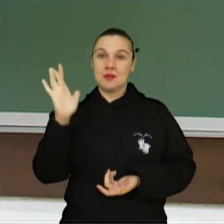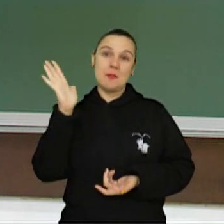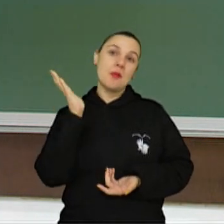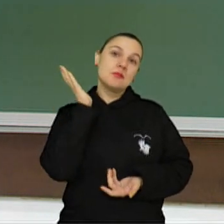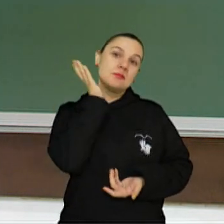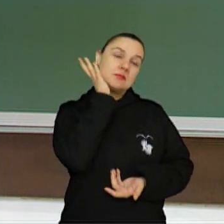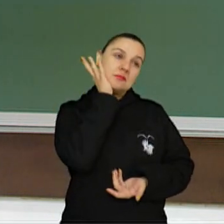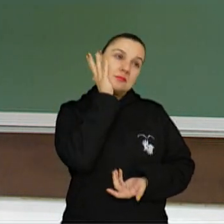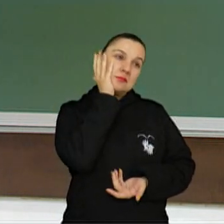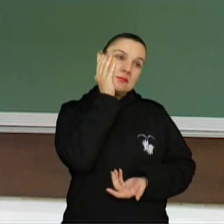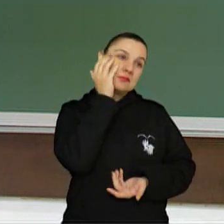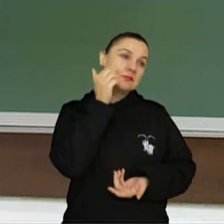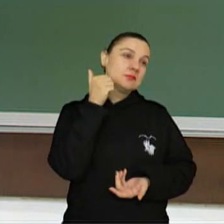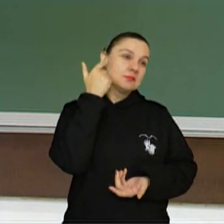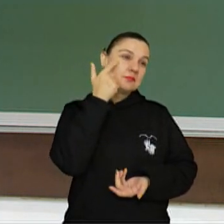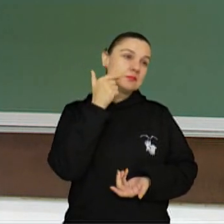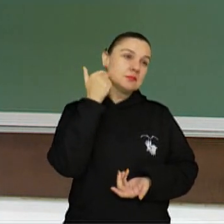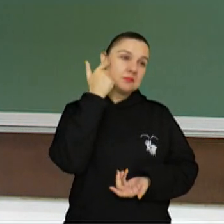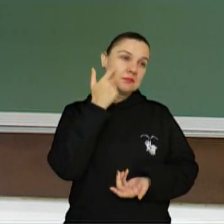la